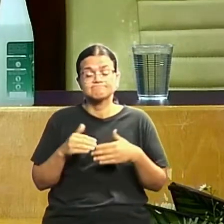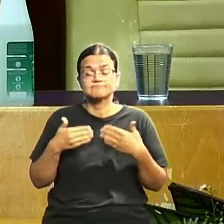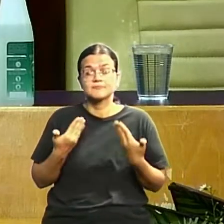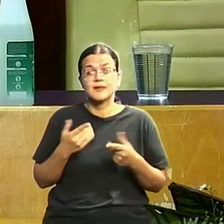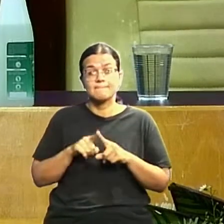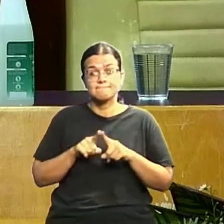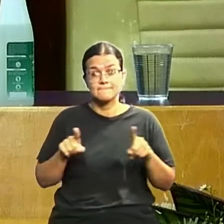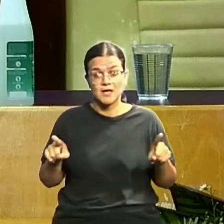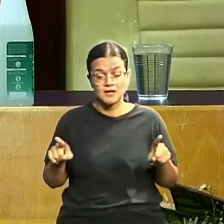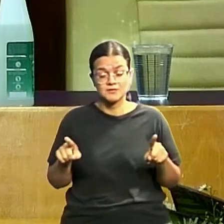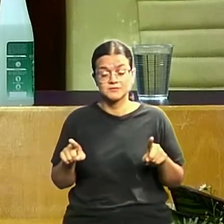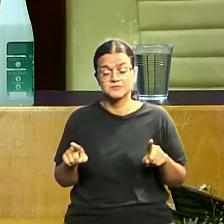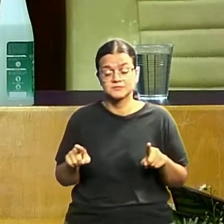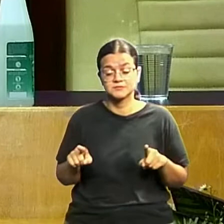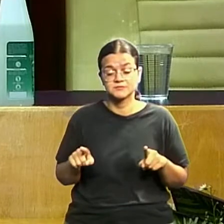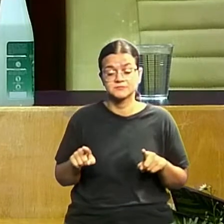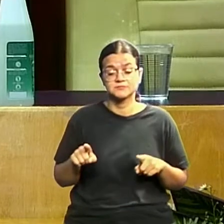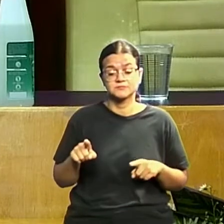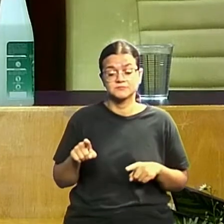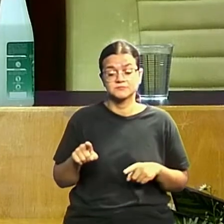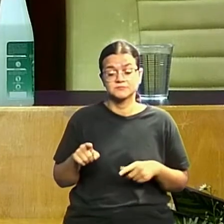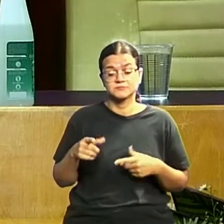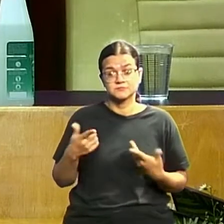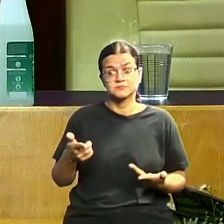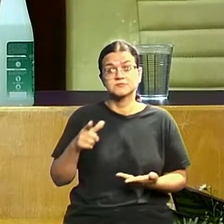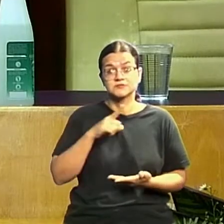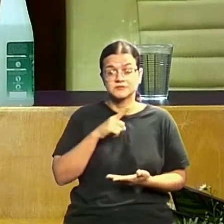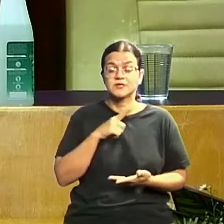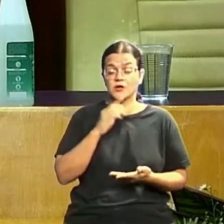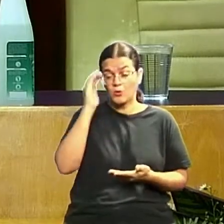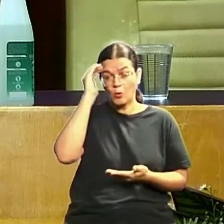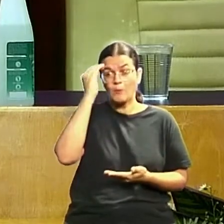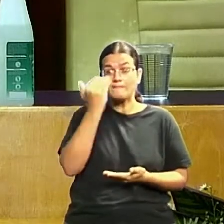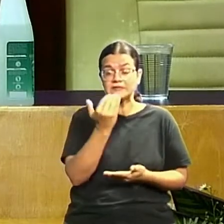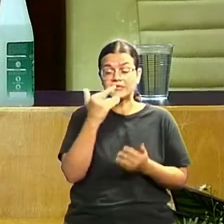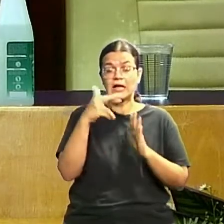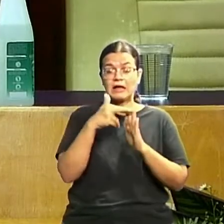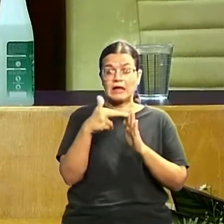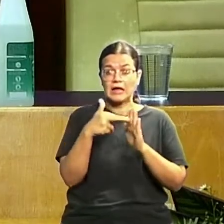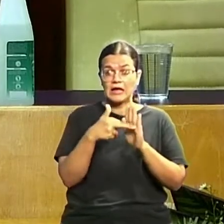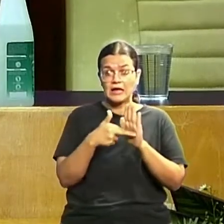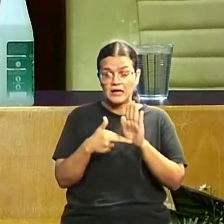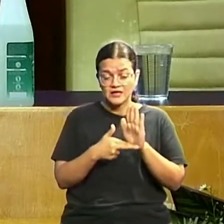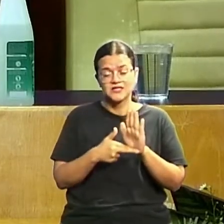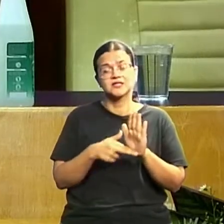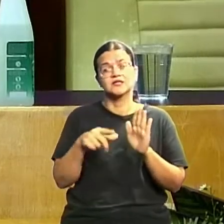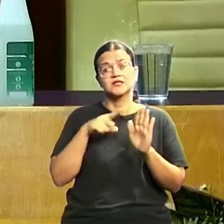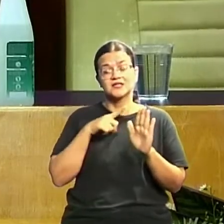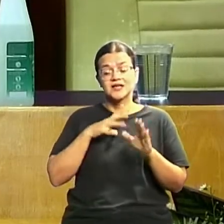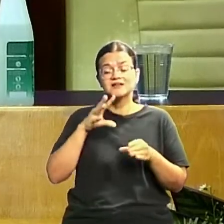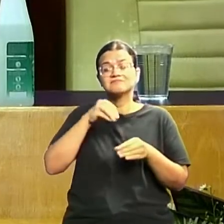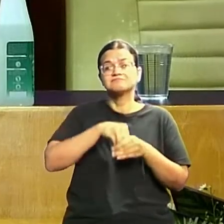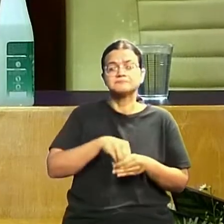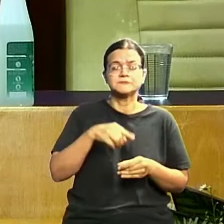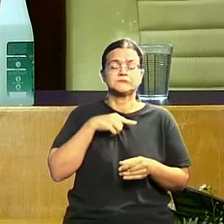Entretanto, tem no bojo do procedimento uma série de inquietações de